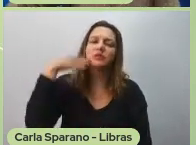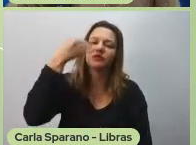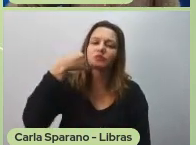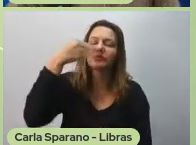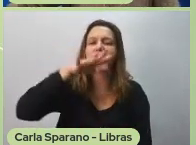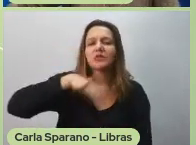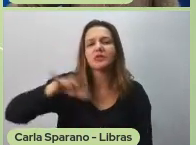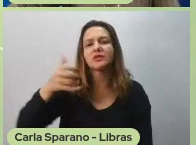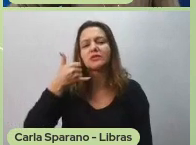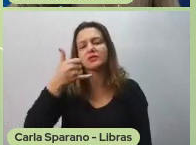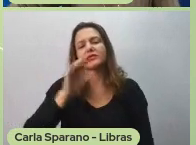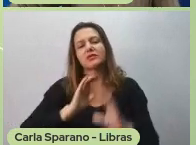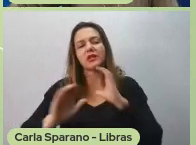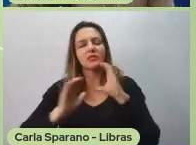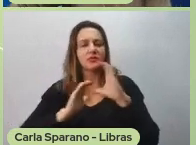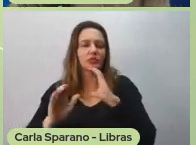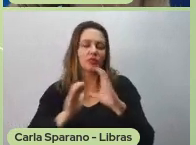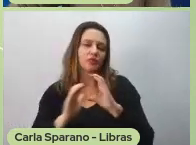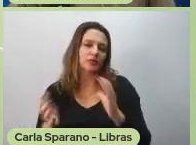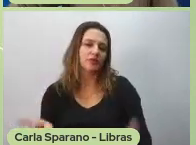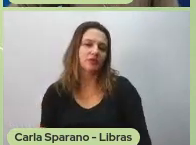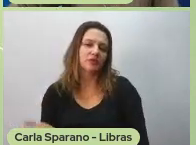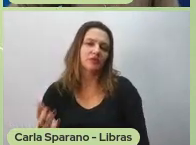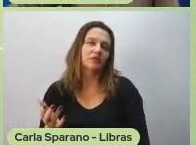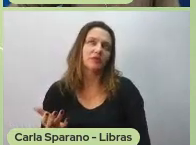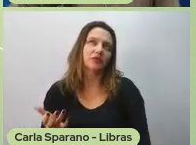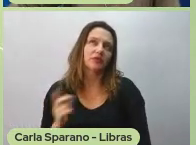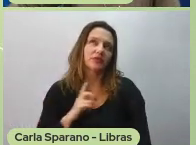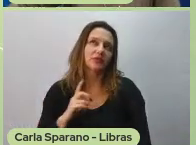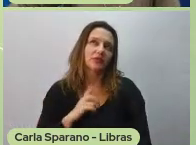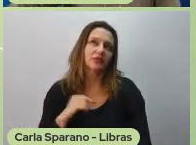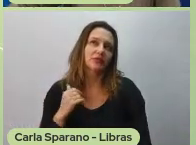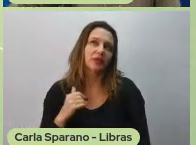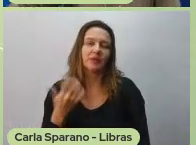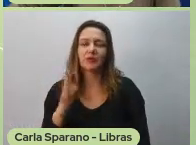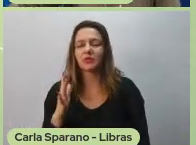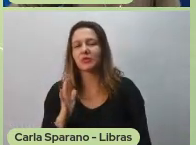de telecomunicações são 20 e alguma coisa.